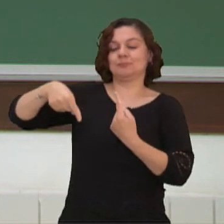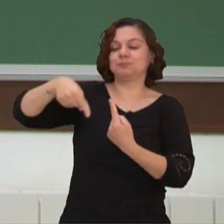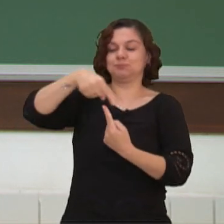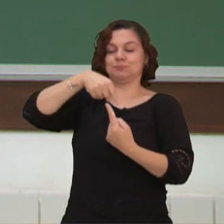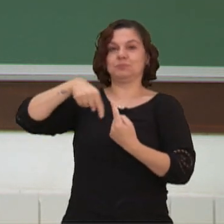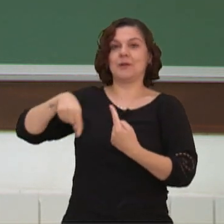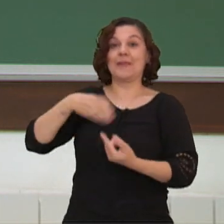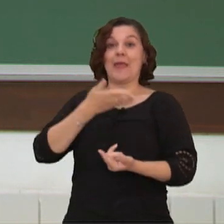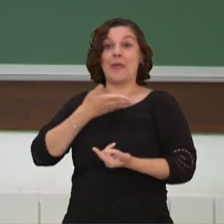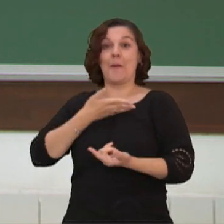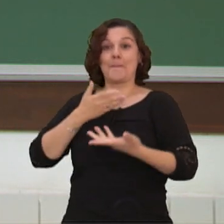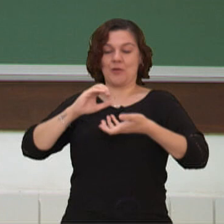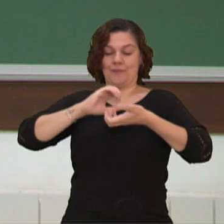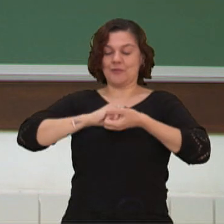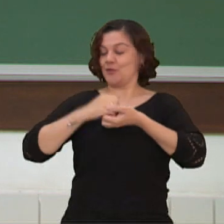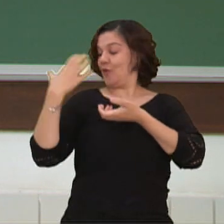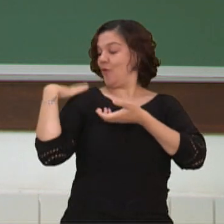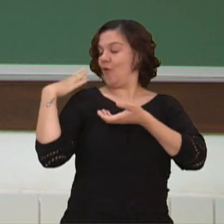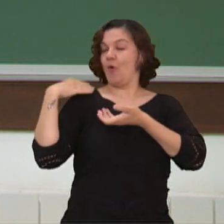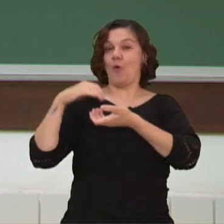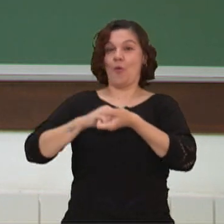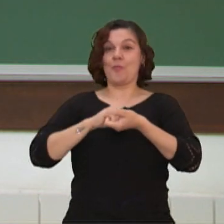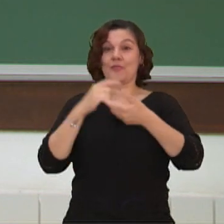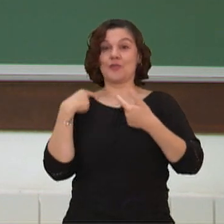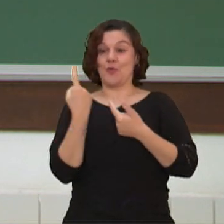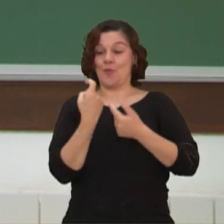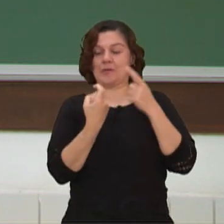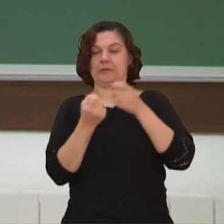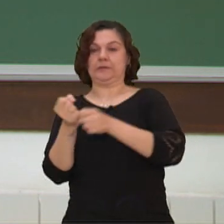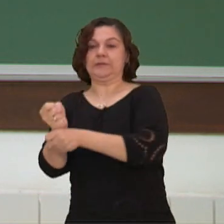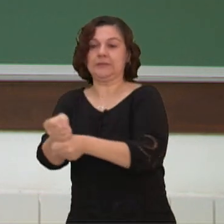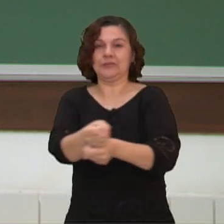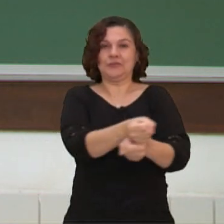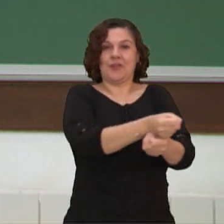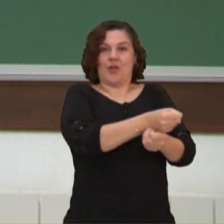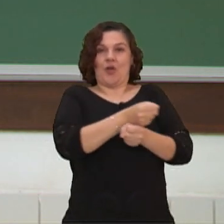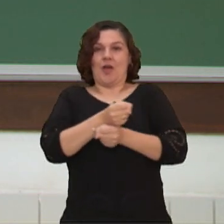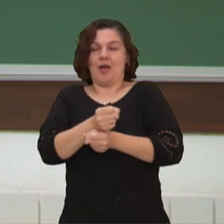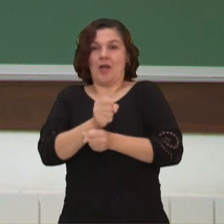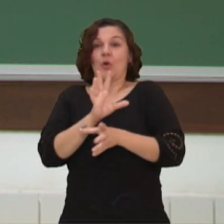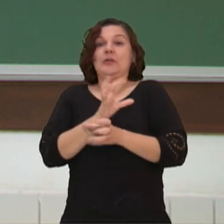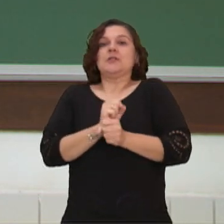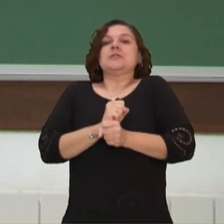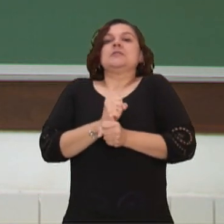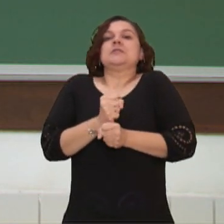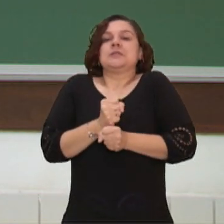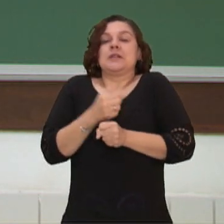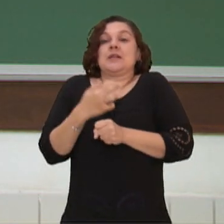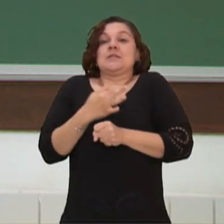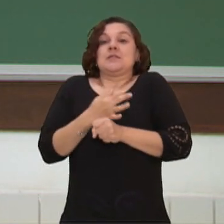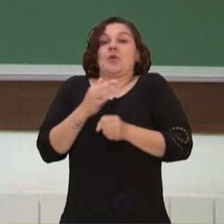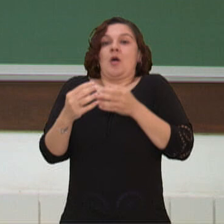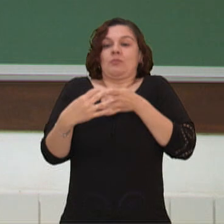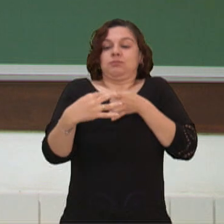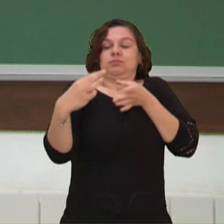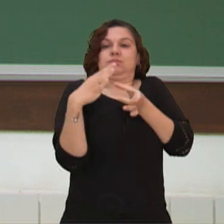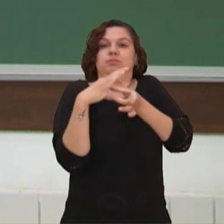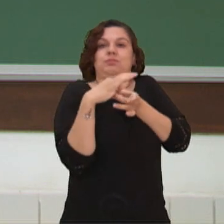mais colegas vão segurando no ombro do outro e você vai rodar todo mundo. Quanta força, quanta energia para sustentar essa corrente